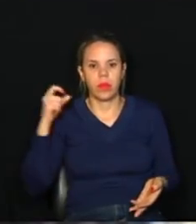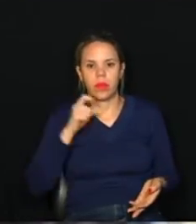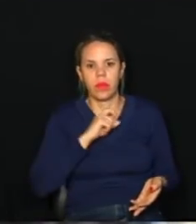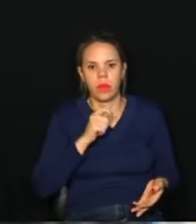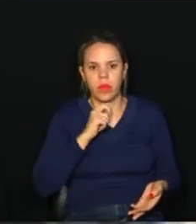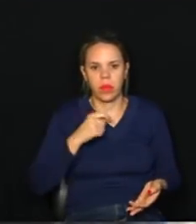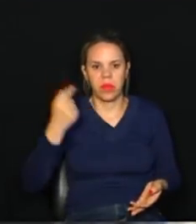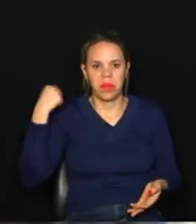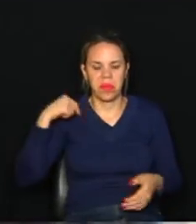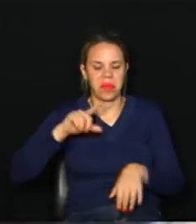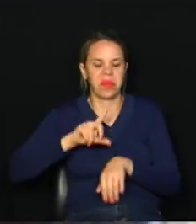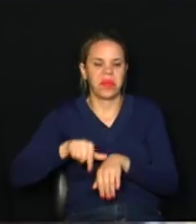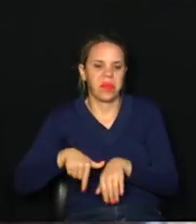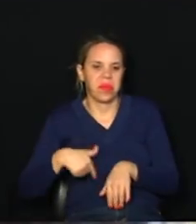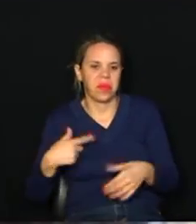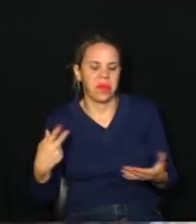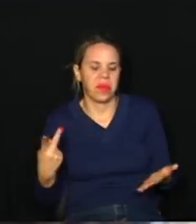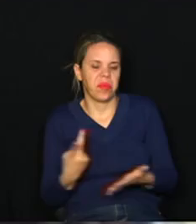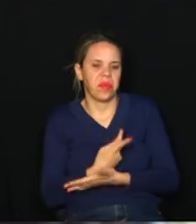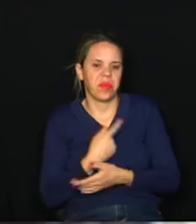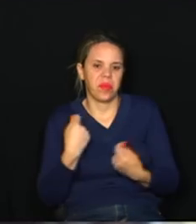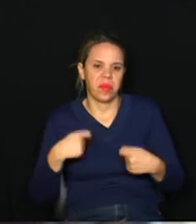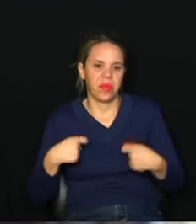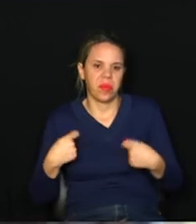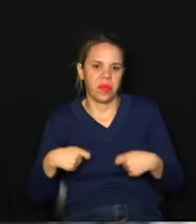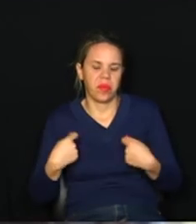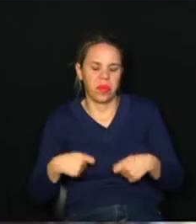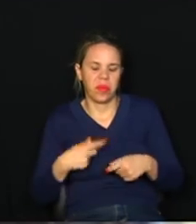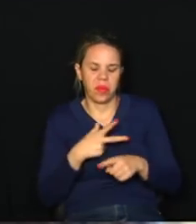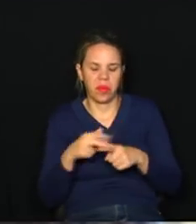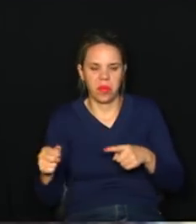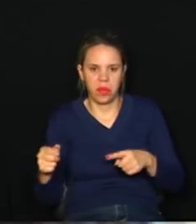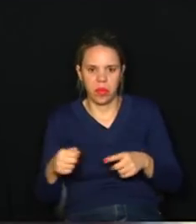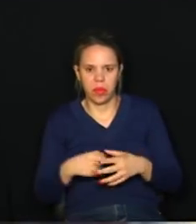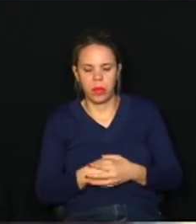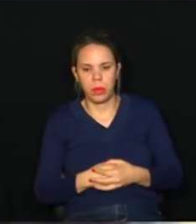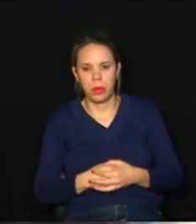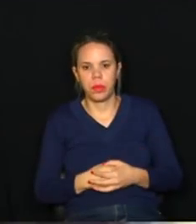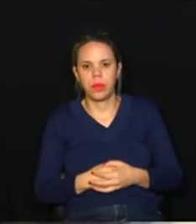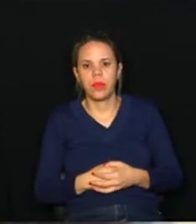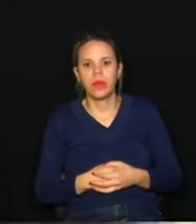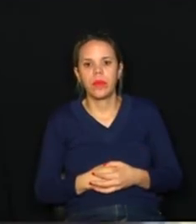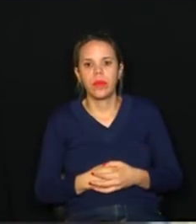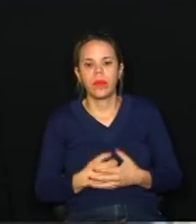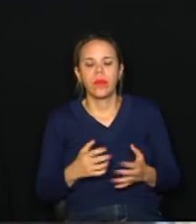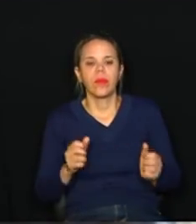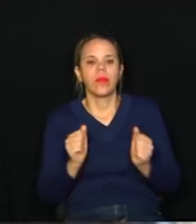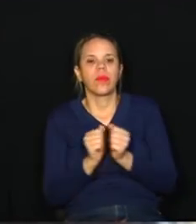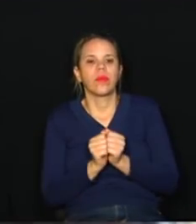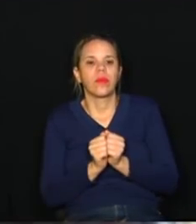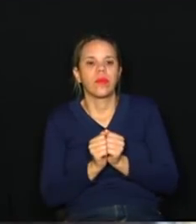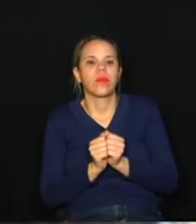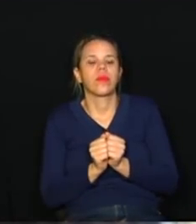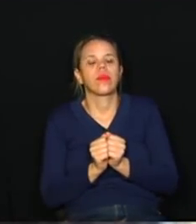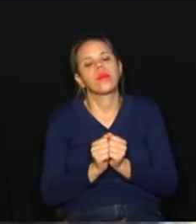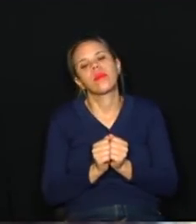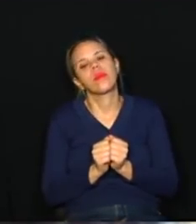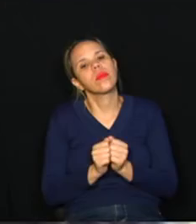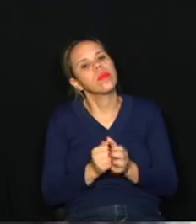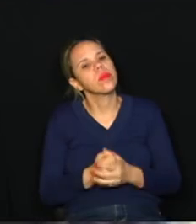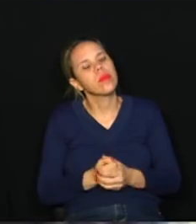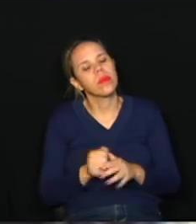muito ultrapassada e que precisa ser superada. Então, juntar